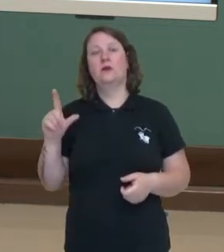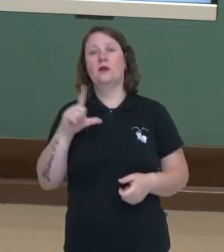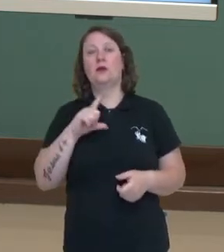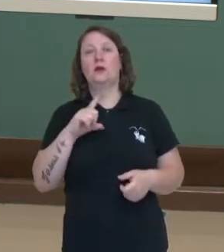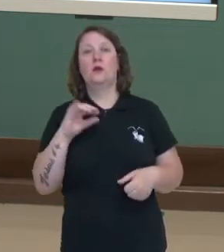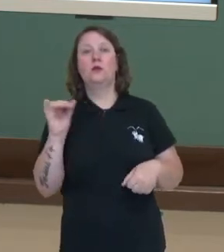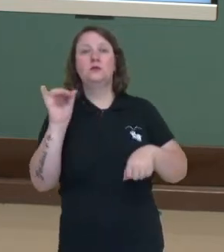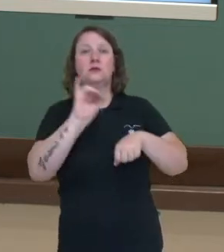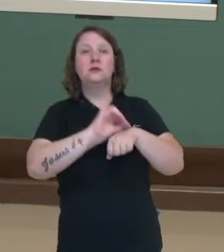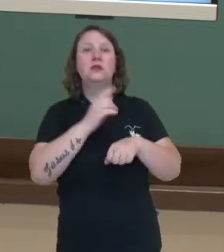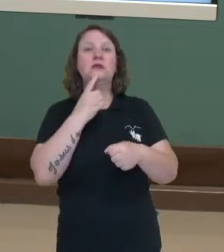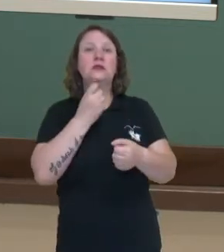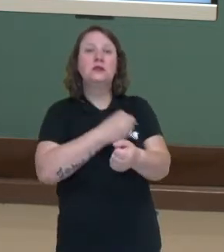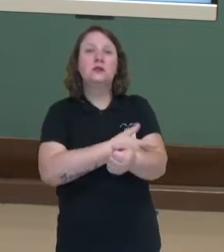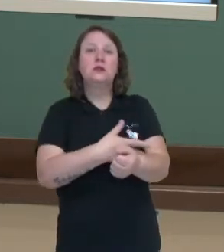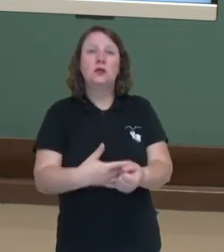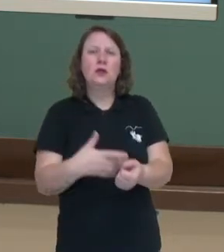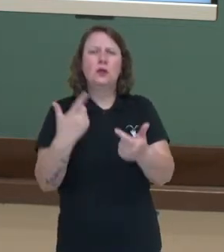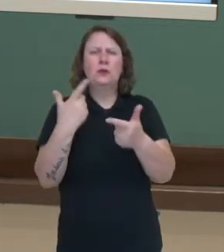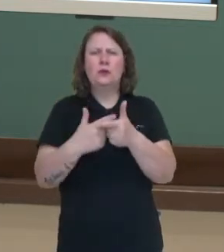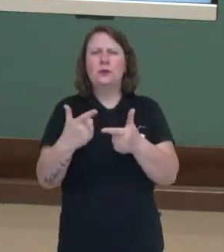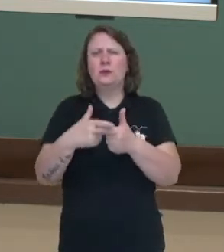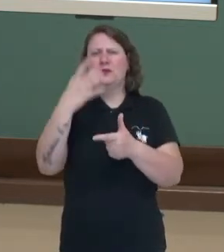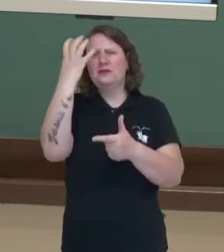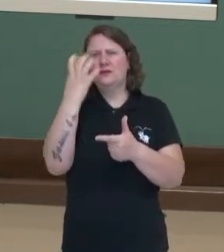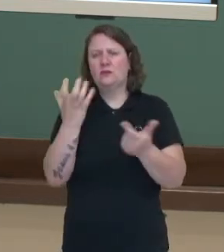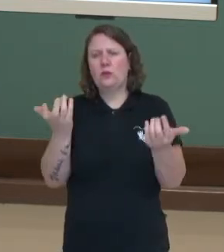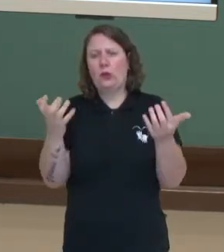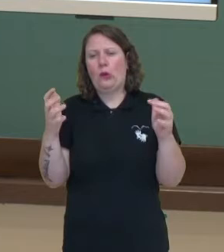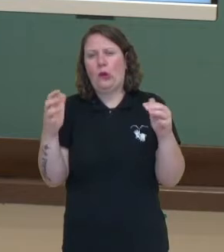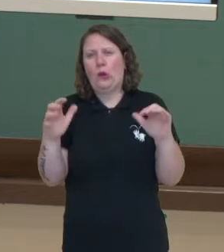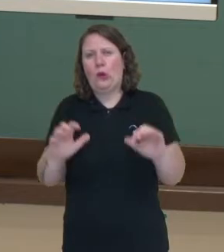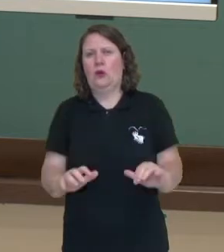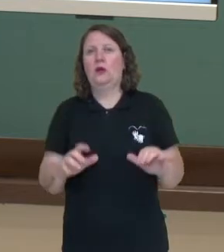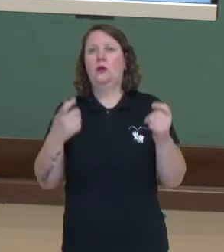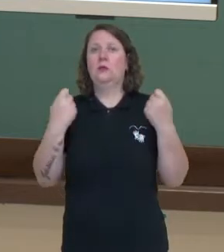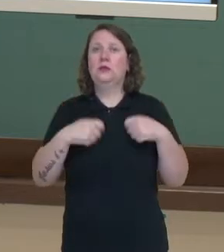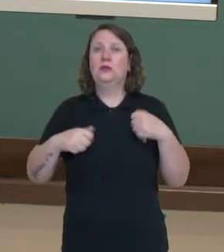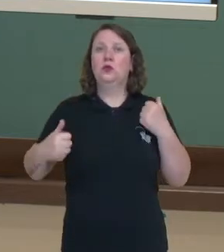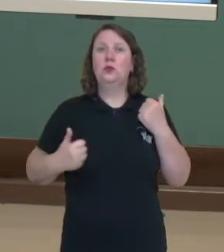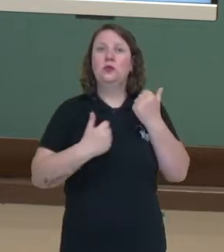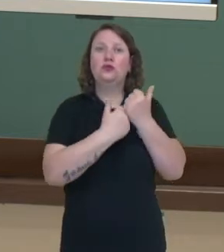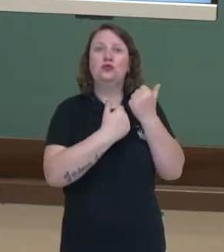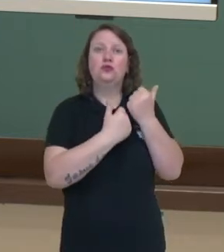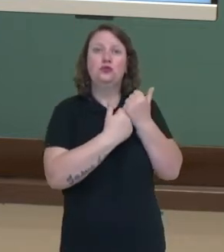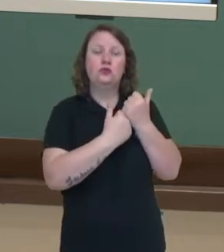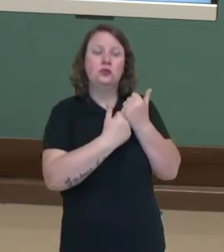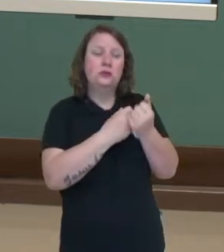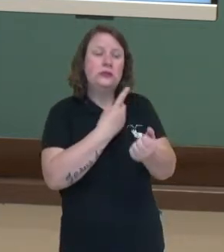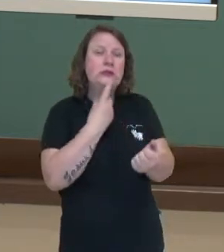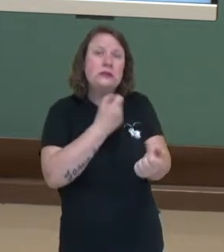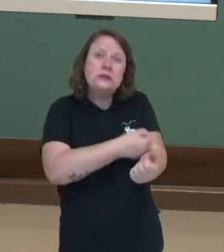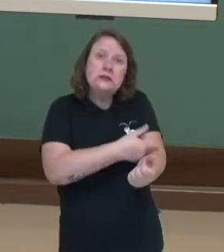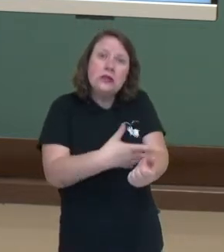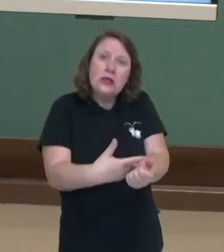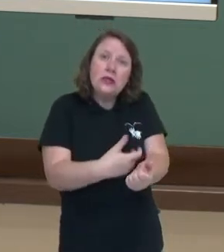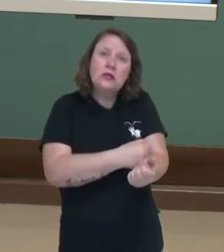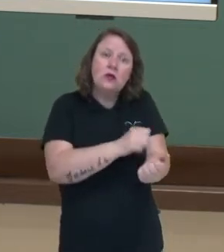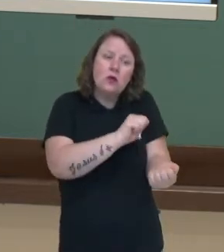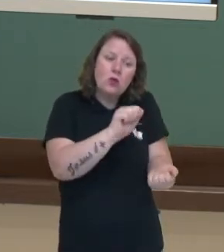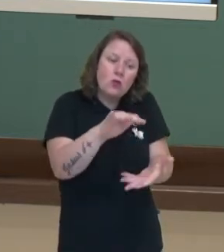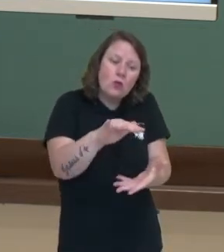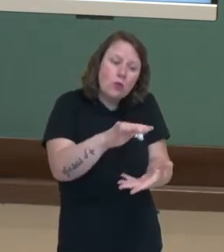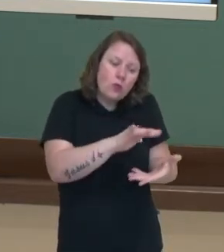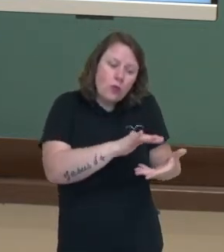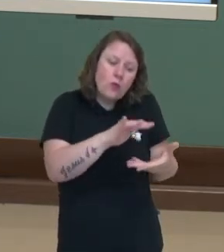passa por uma crise e precisa repor urgentemente seu estoque de sangue. Qual que é o objetivo dessa